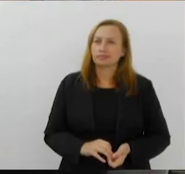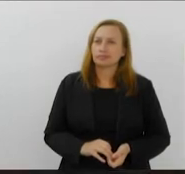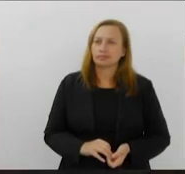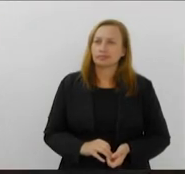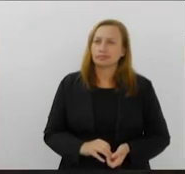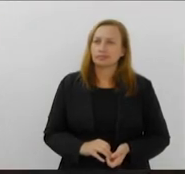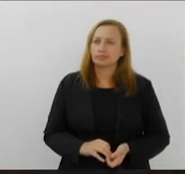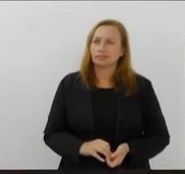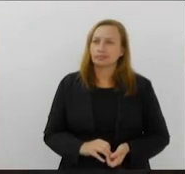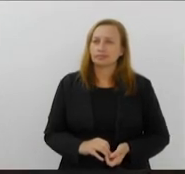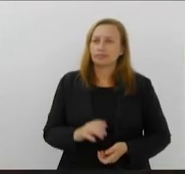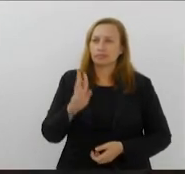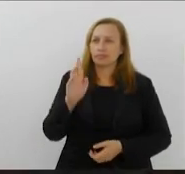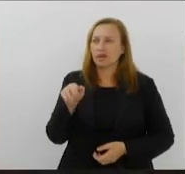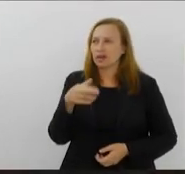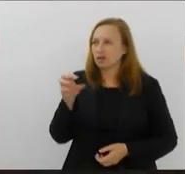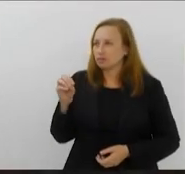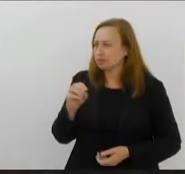Barão,